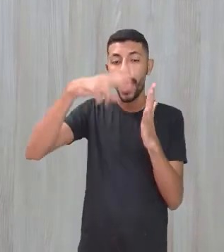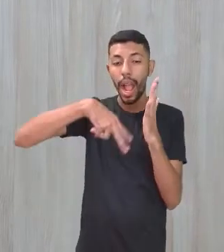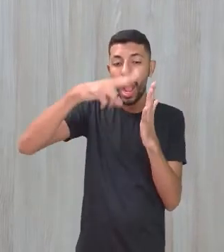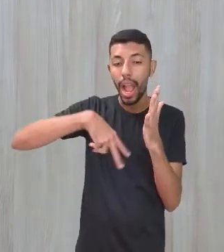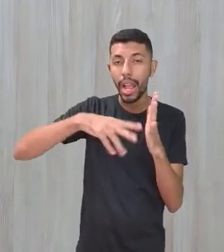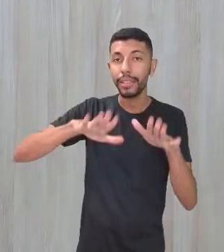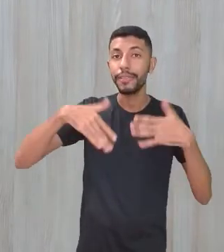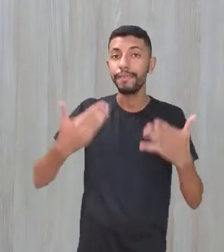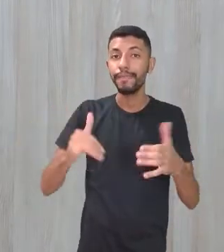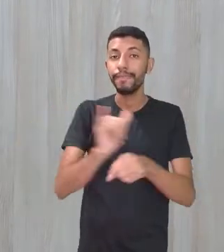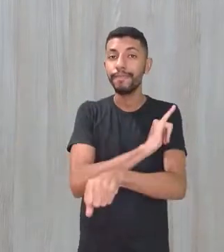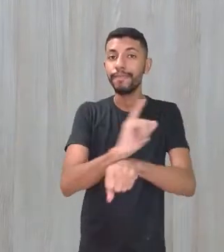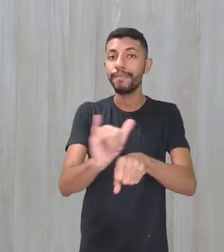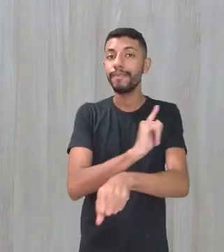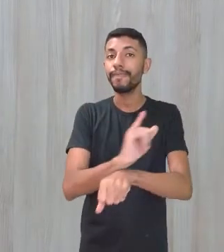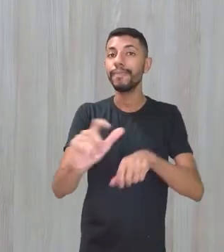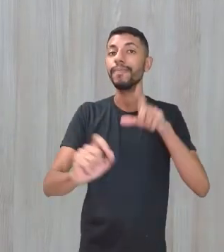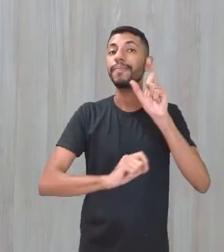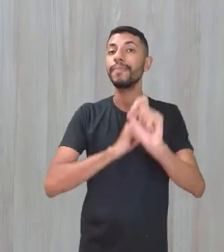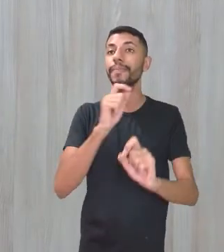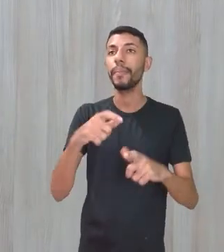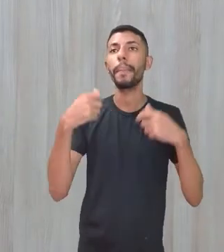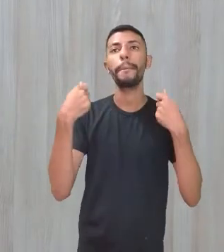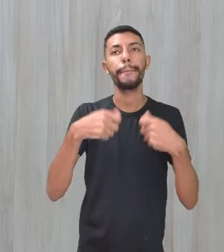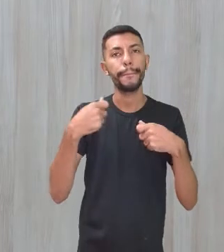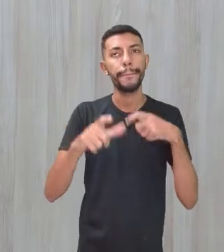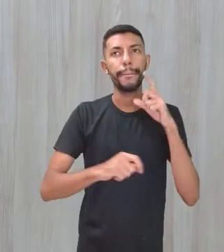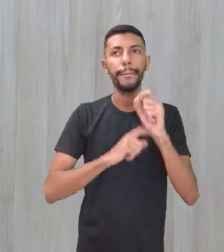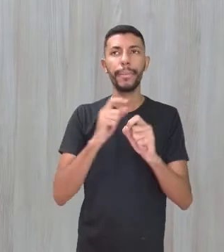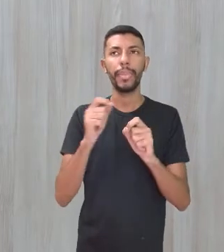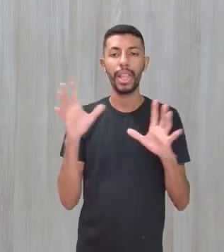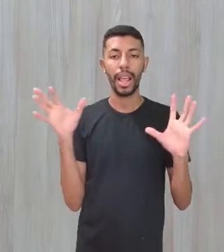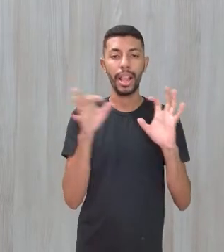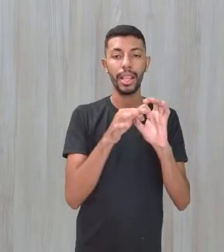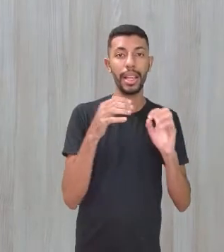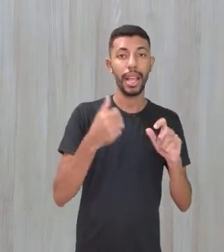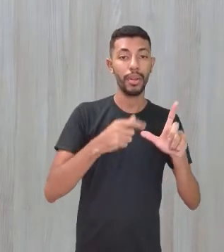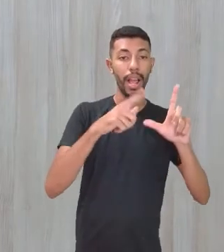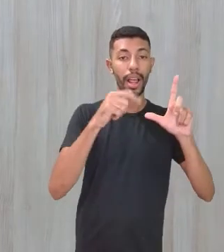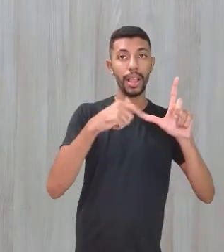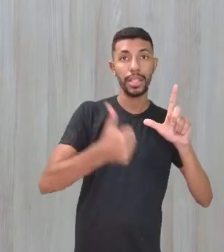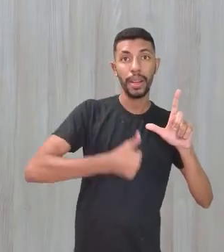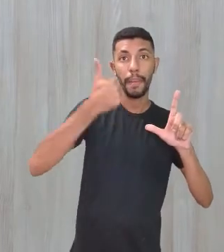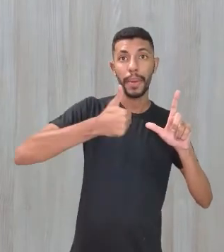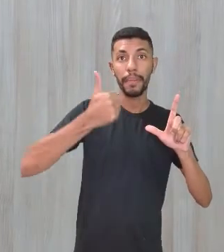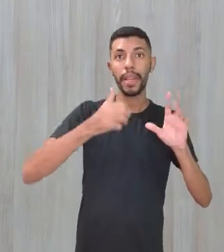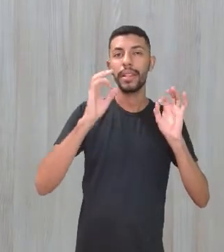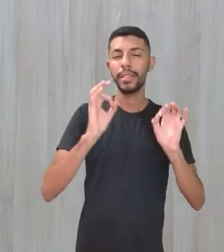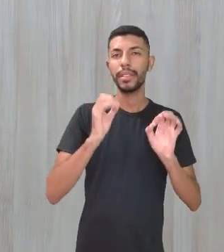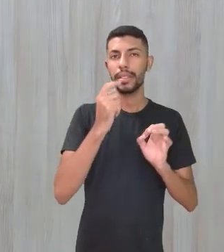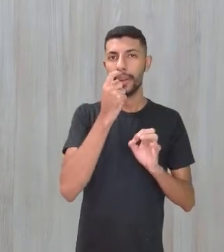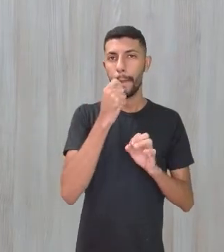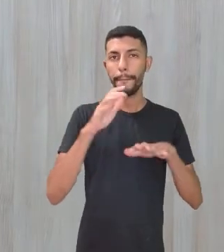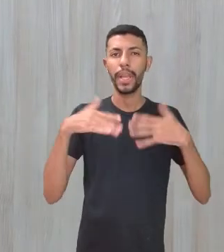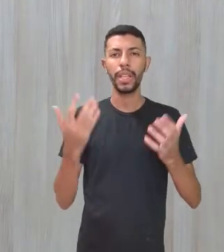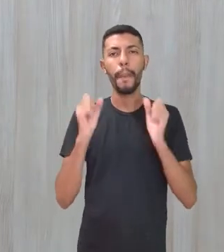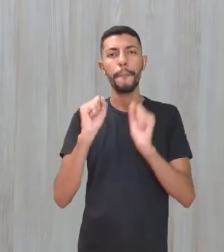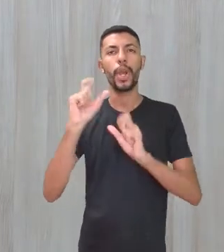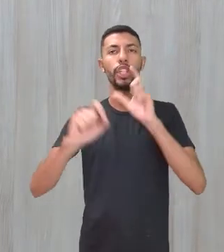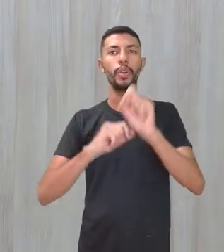a estratégia precisa ser relacionada à primeira letra. Então, poderia ser outras